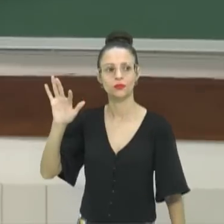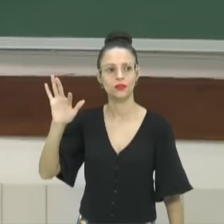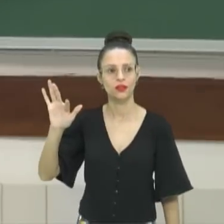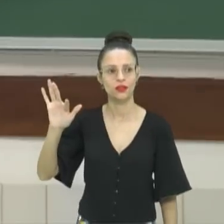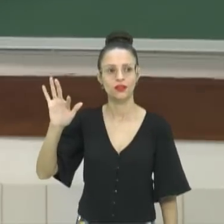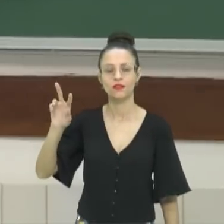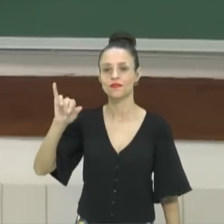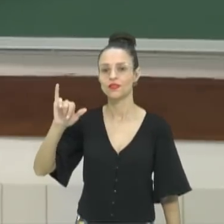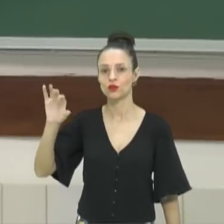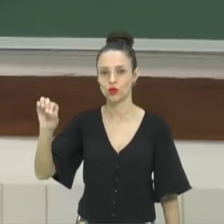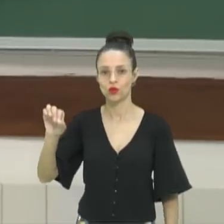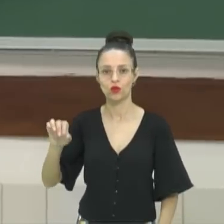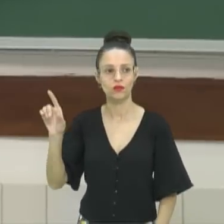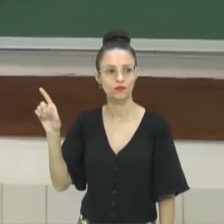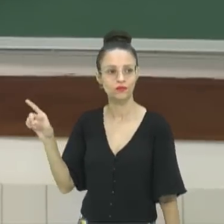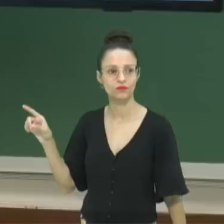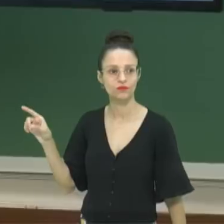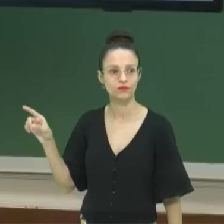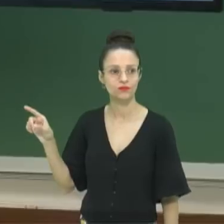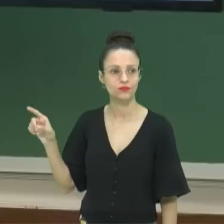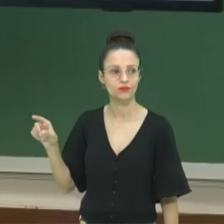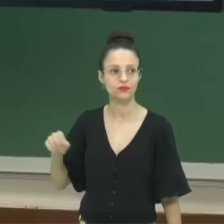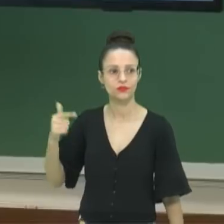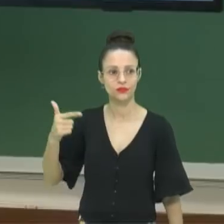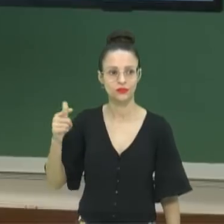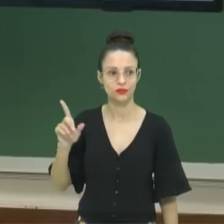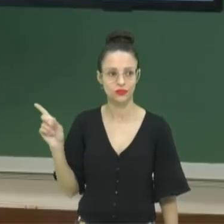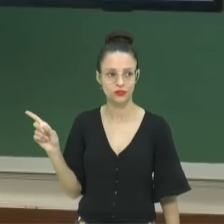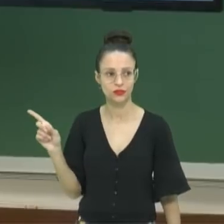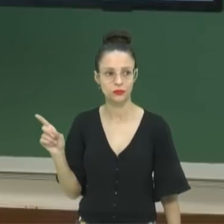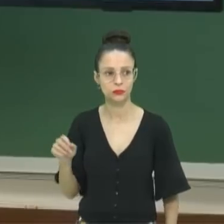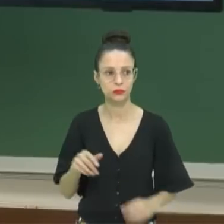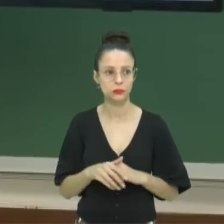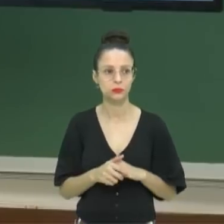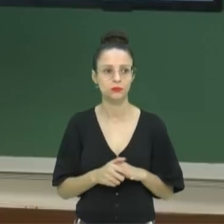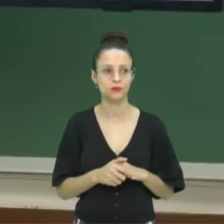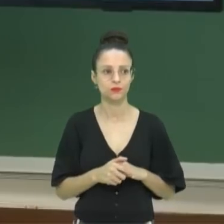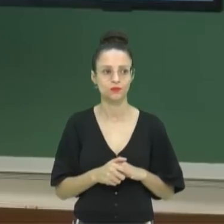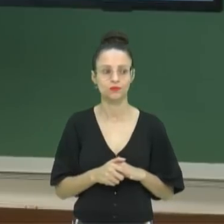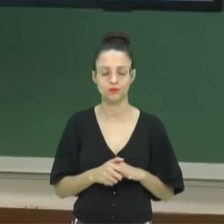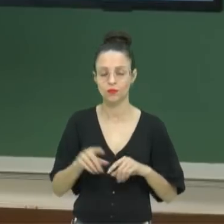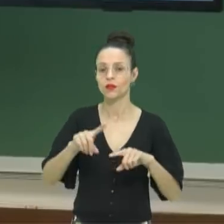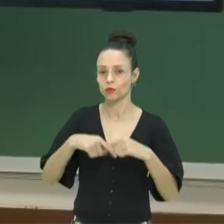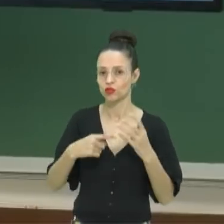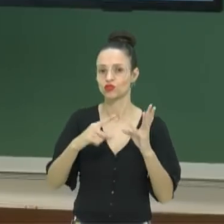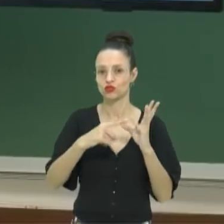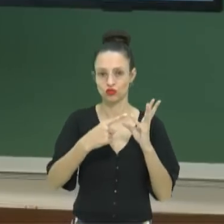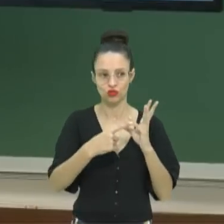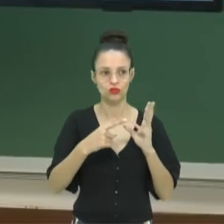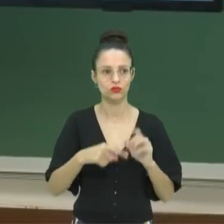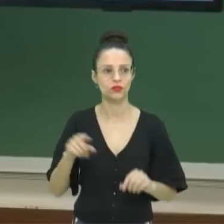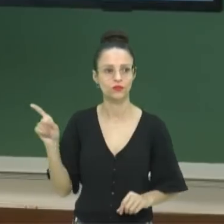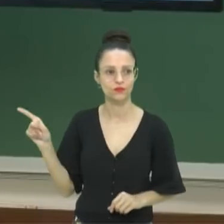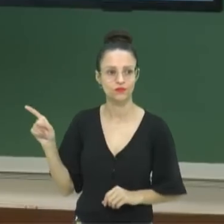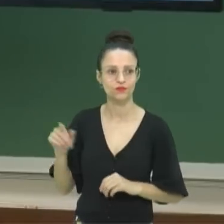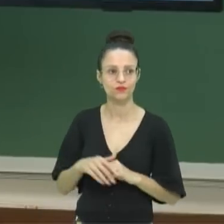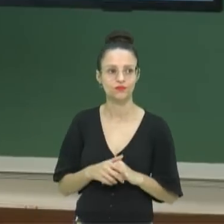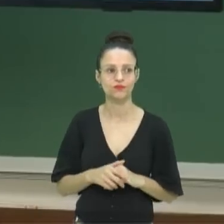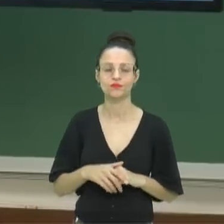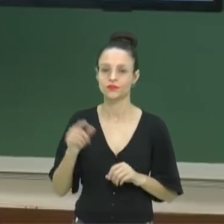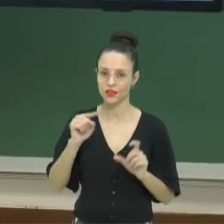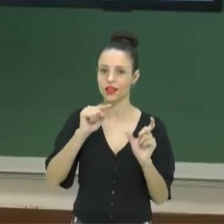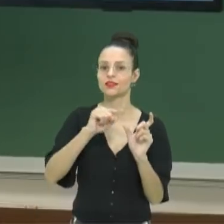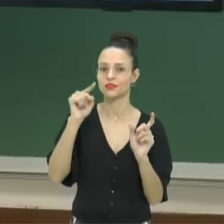também. Ditongo, não, ditongo na primeira, não, ditongo na segunda só e acentuado. Por isso que, né, Cláudia e Flávio tem que ter